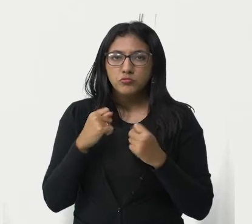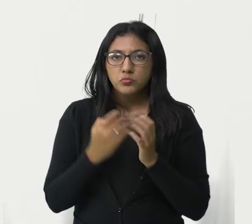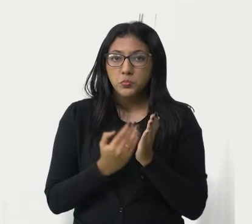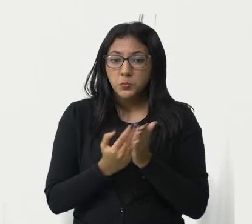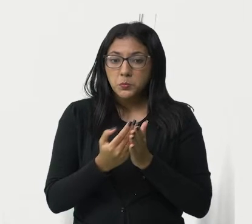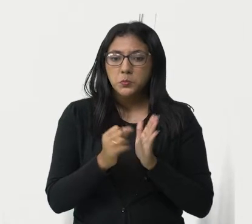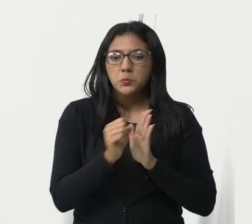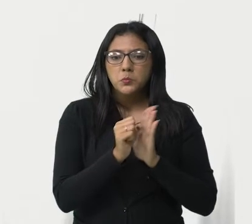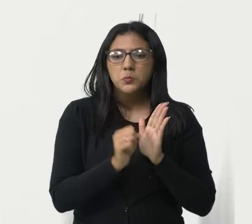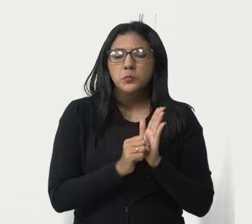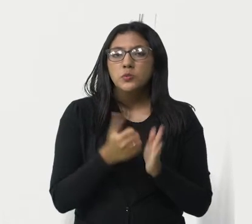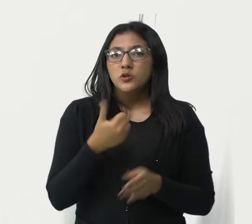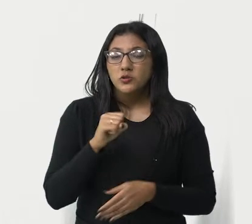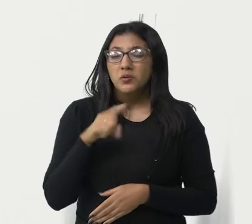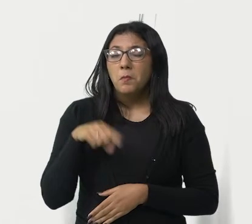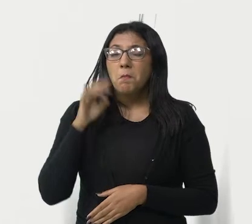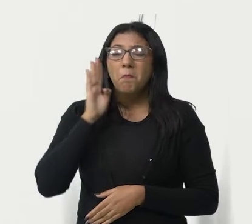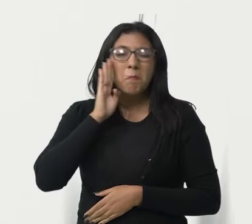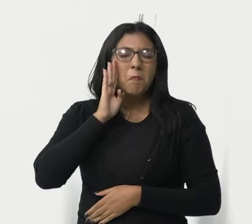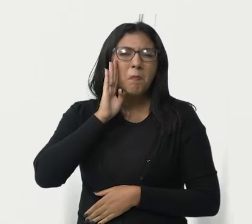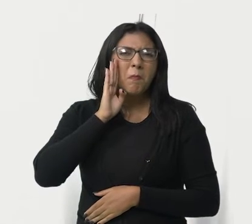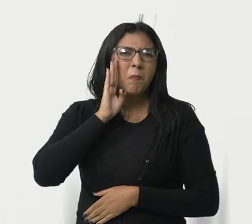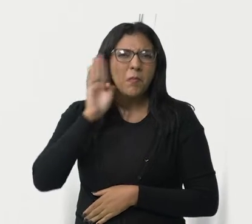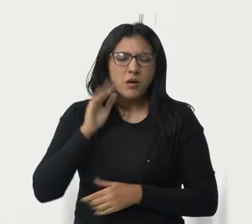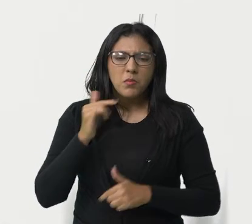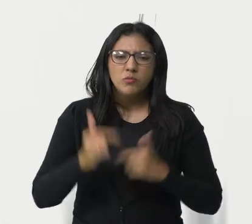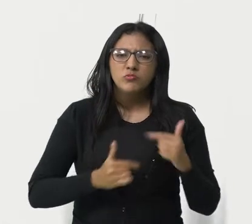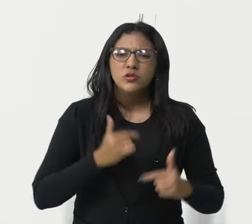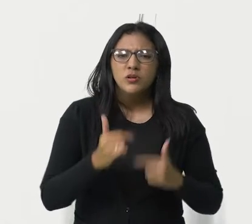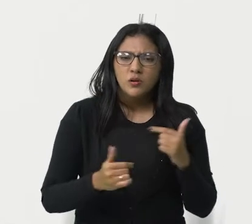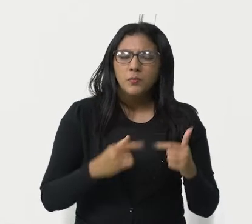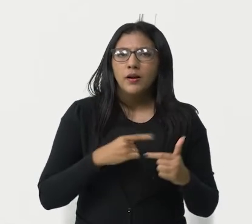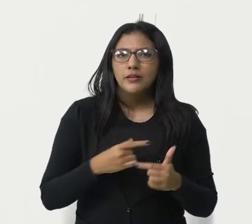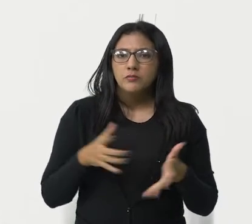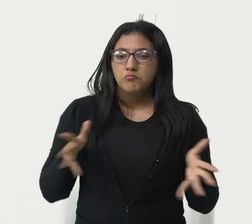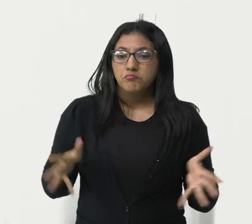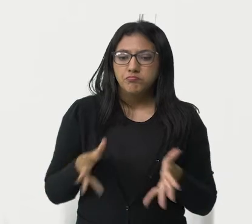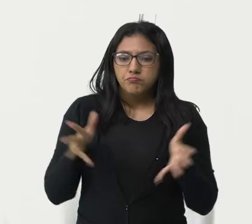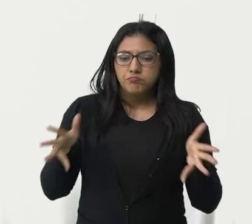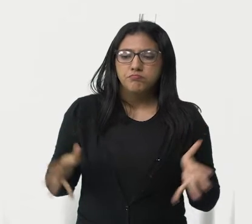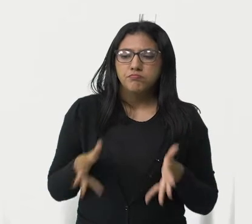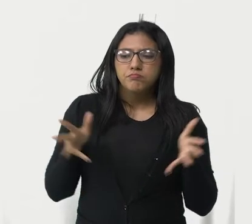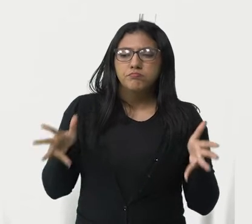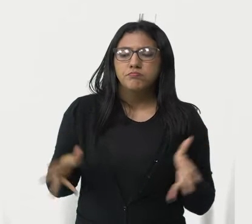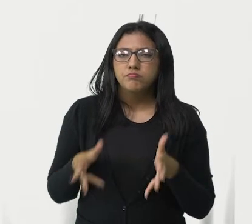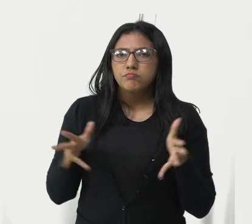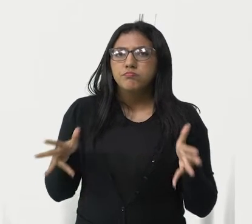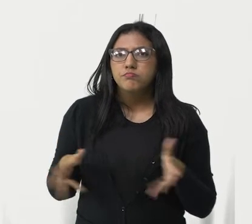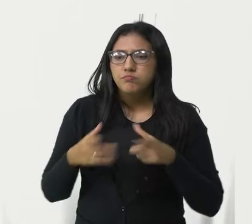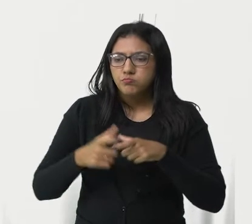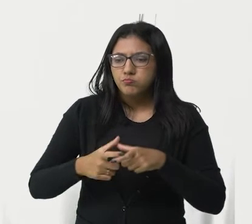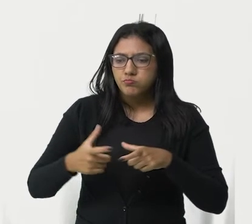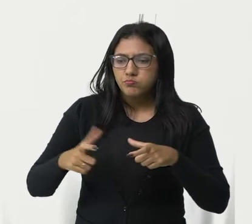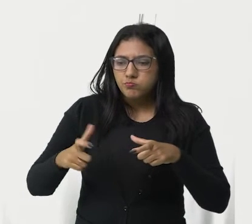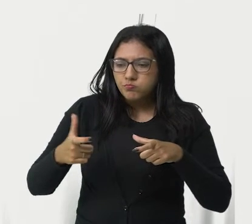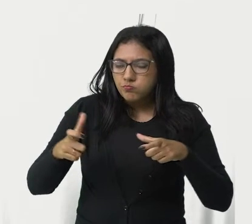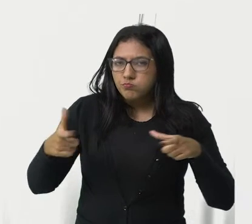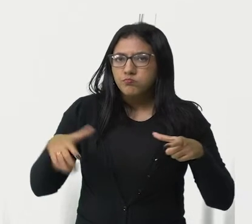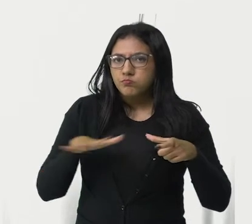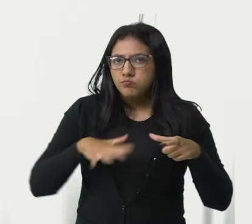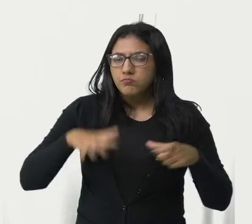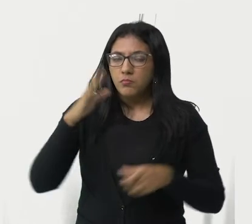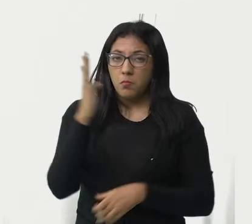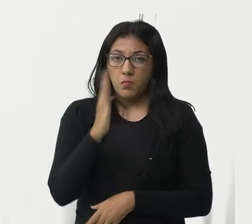as principais atividades que começaram a favorecer esse domínio de expansão do território